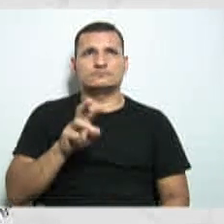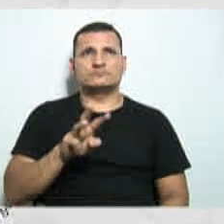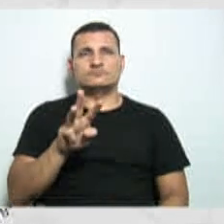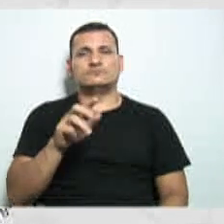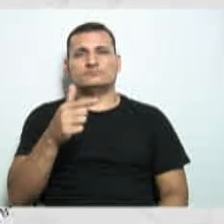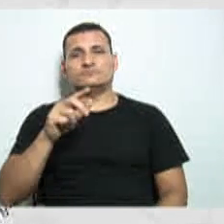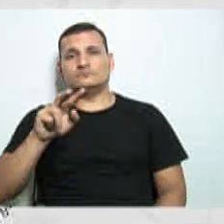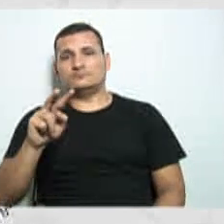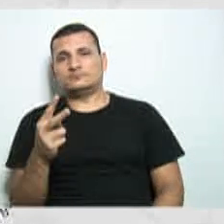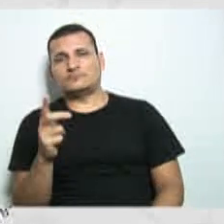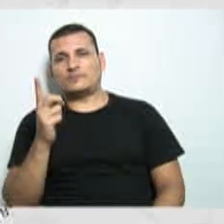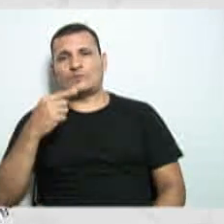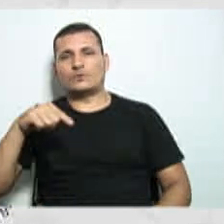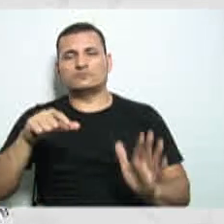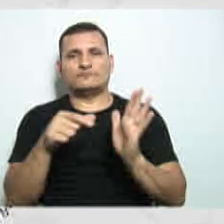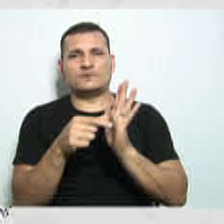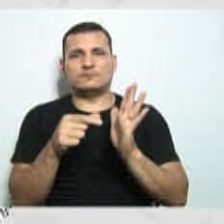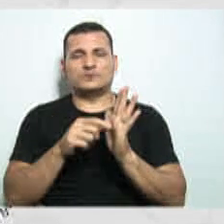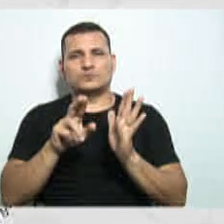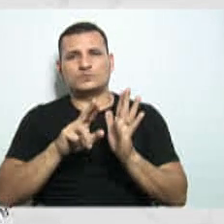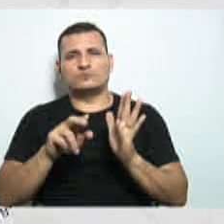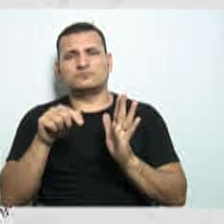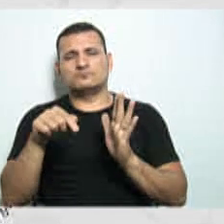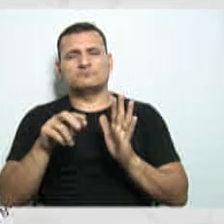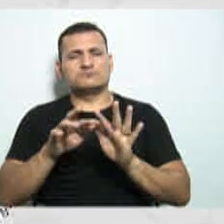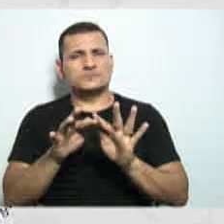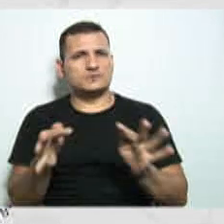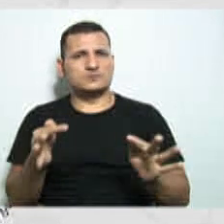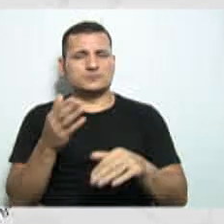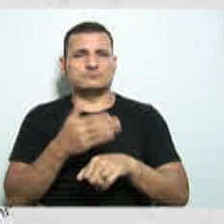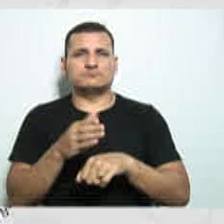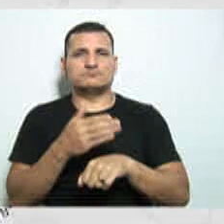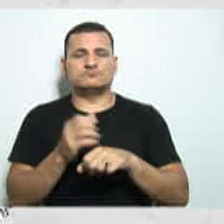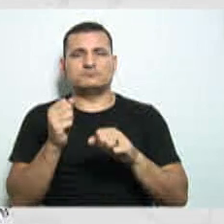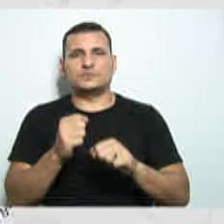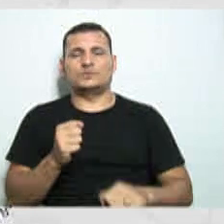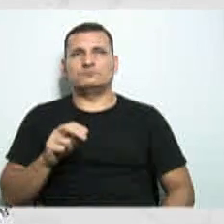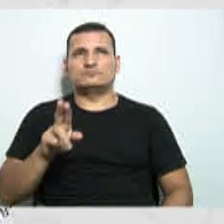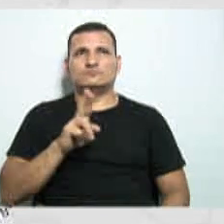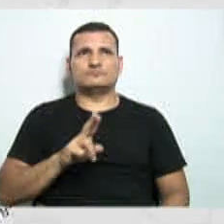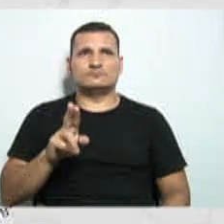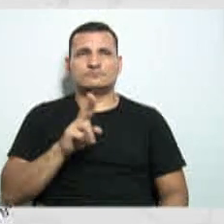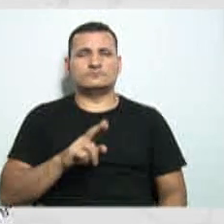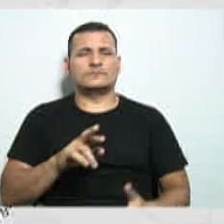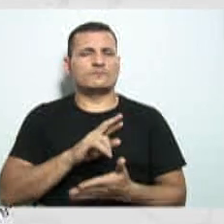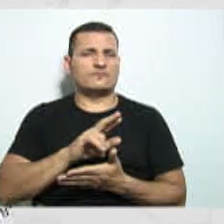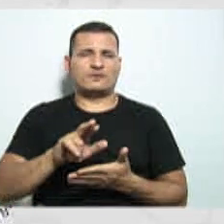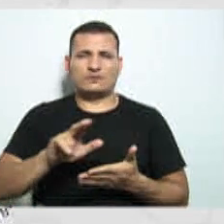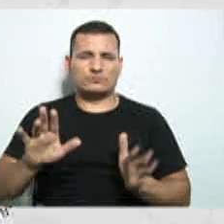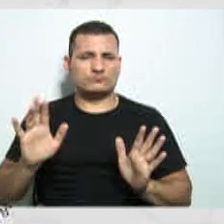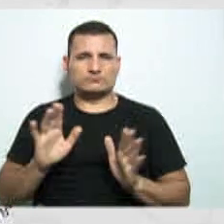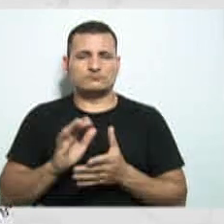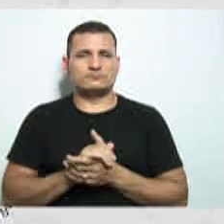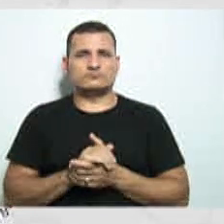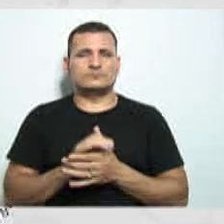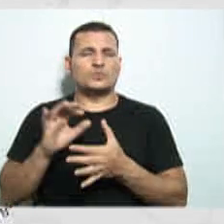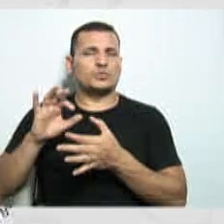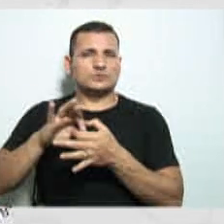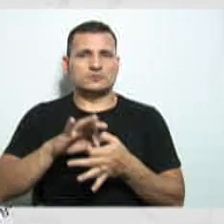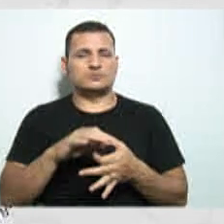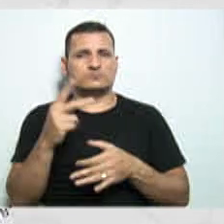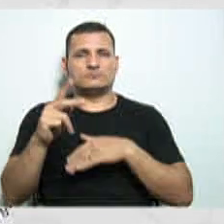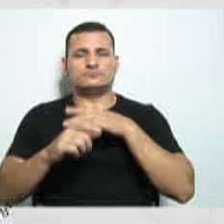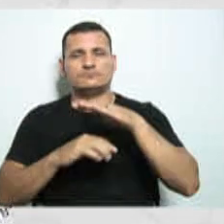ferramenta que nós apresentamos, também é uma ferramenta extremamente simples e prática que pode ser útil em inúmeros momentos, tá, da sua empresa, desde o